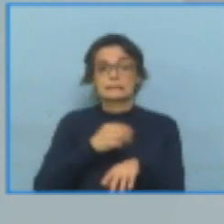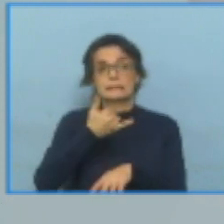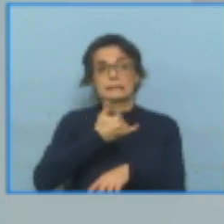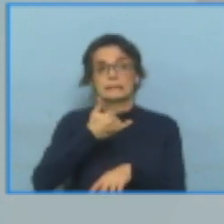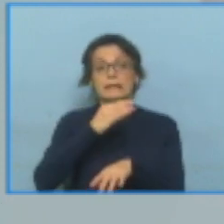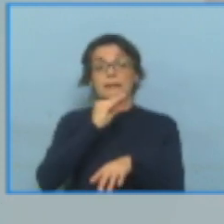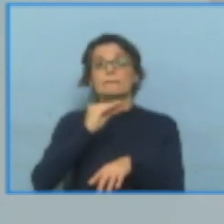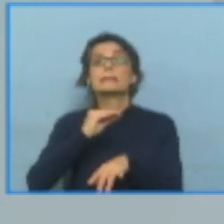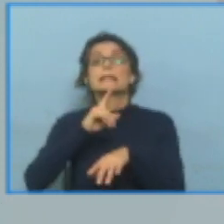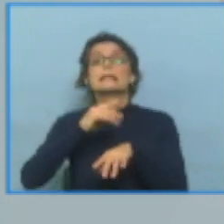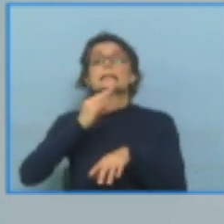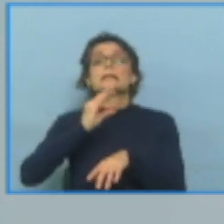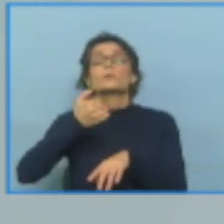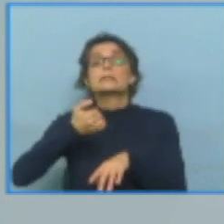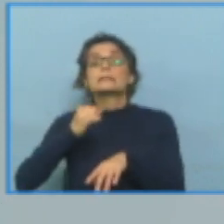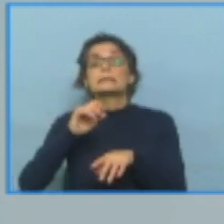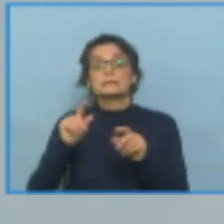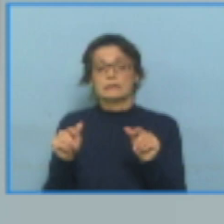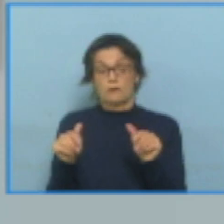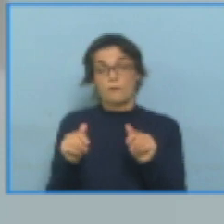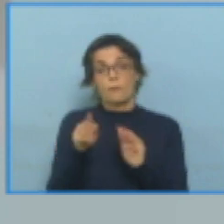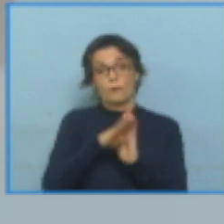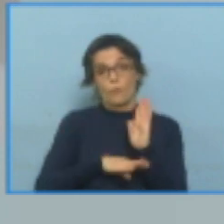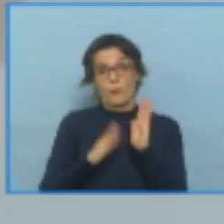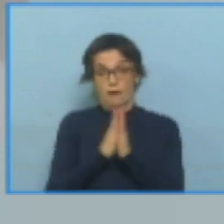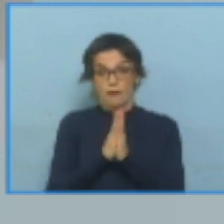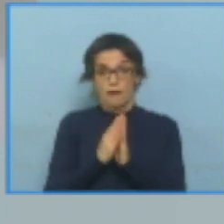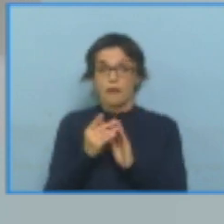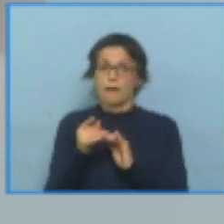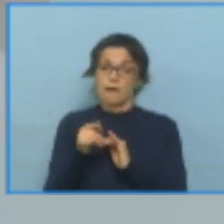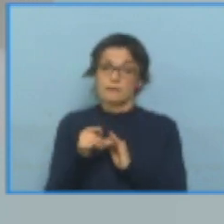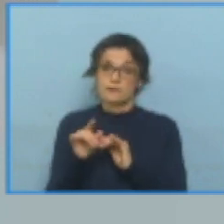ainda pode acompanhar a edição rádio do programa Eclésia. Basta para